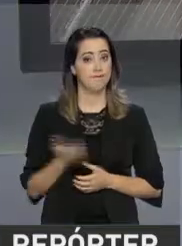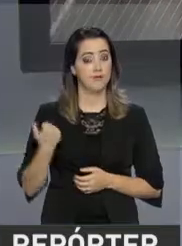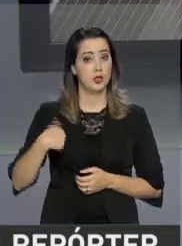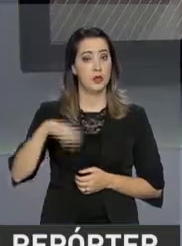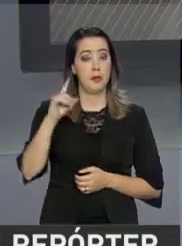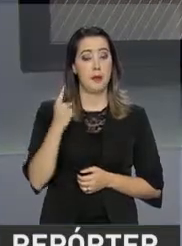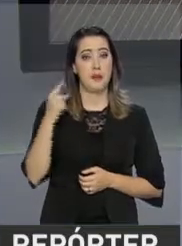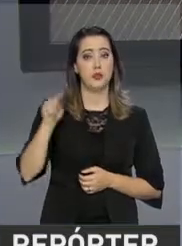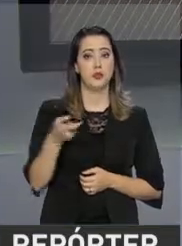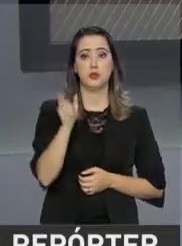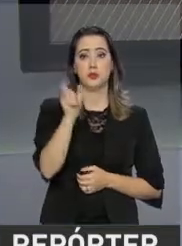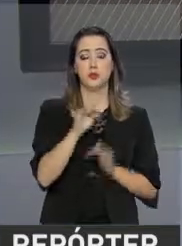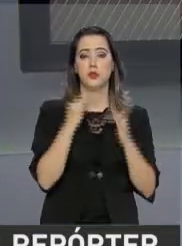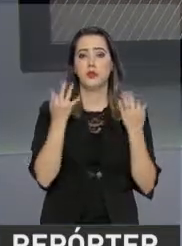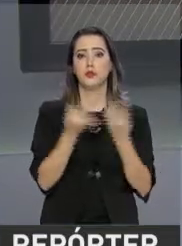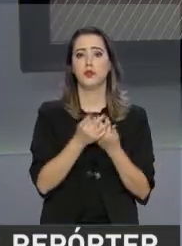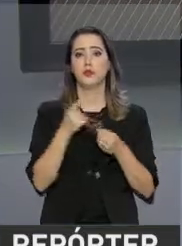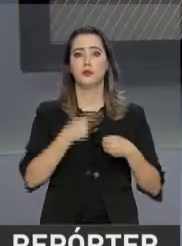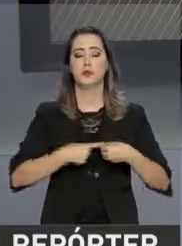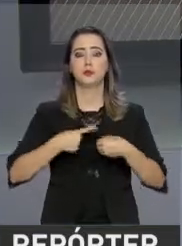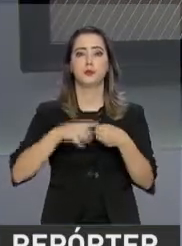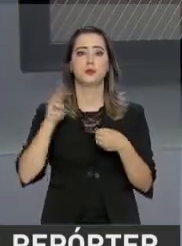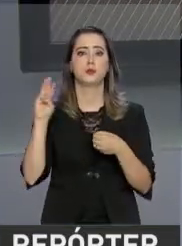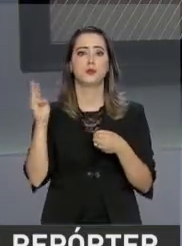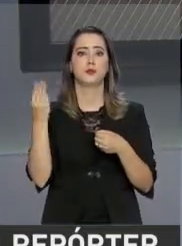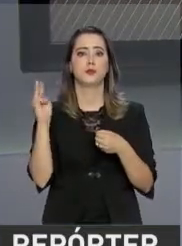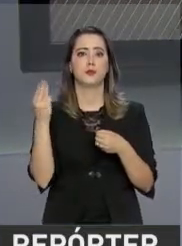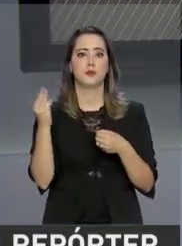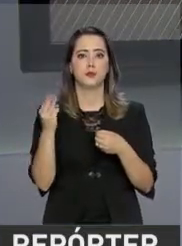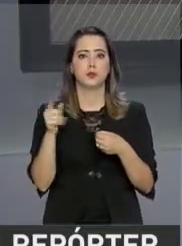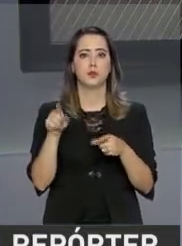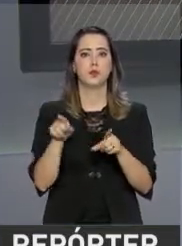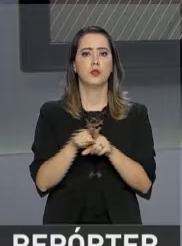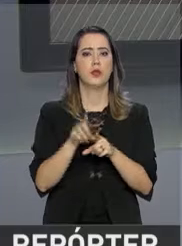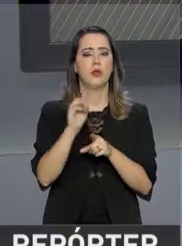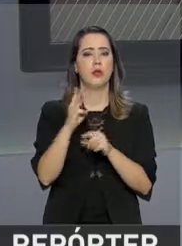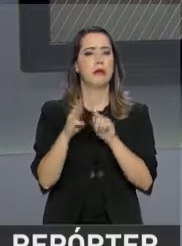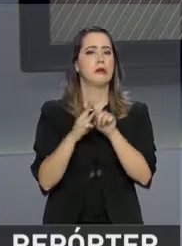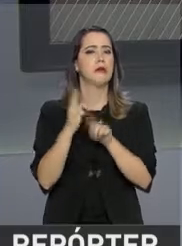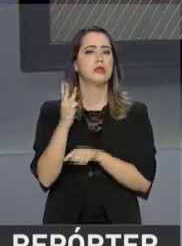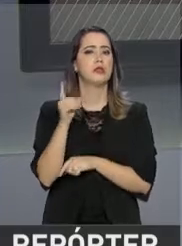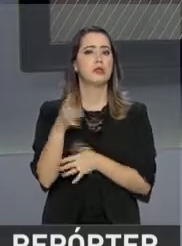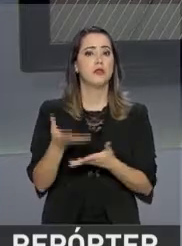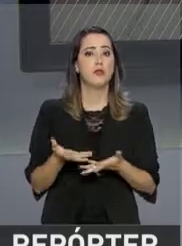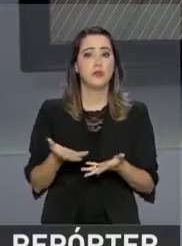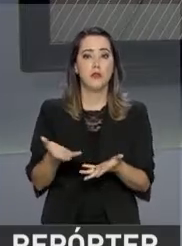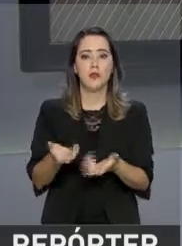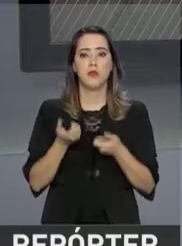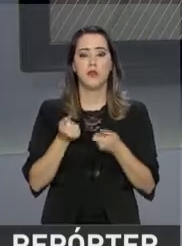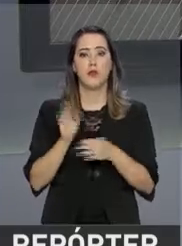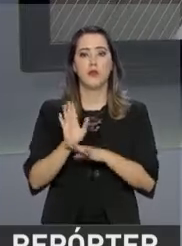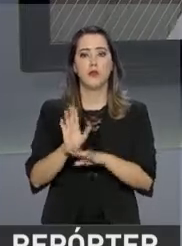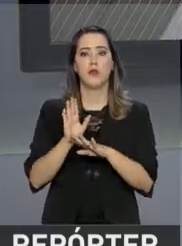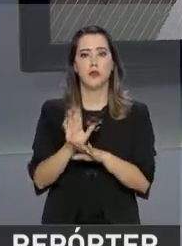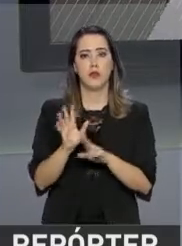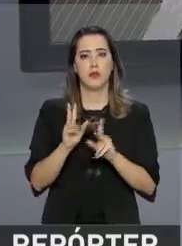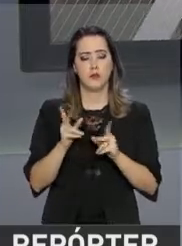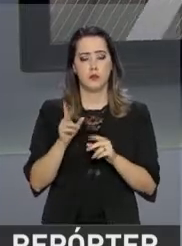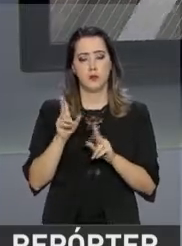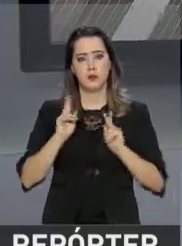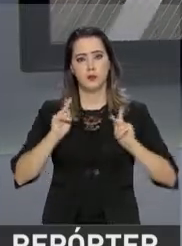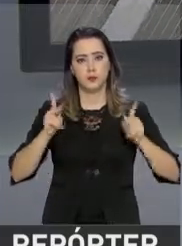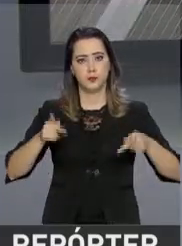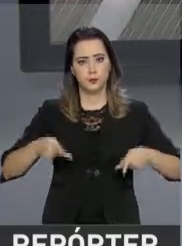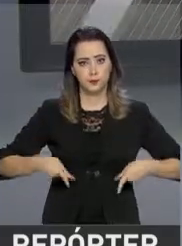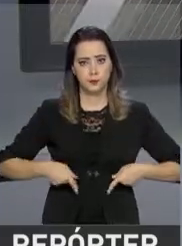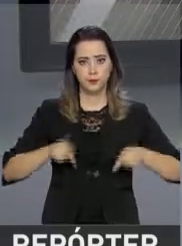Mais de 1.000 famílias dos municípios maranhenses de Trizidela do Vale, Conceição do Lago Açu, Tuntum e Marajá do Sena vão